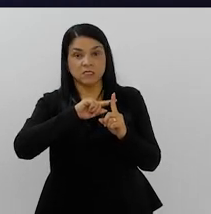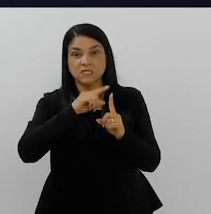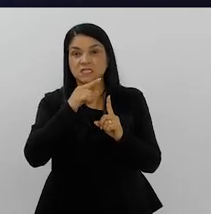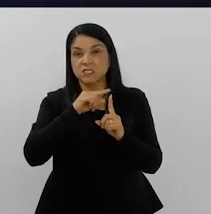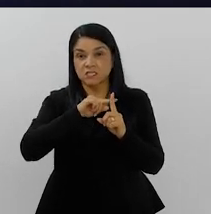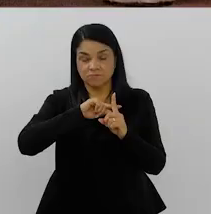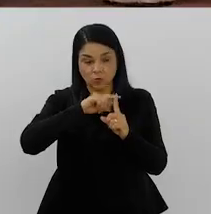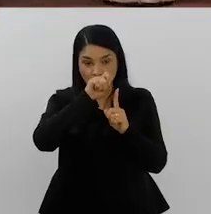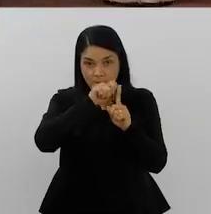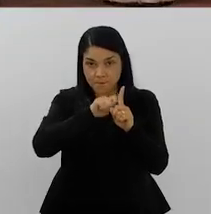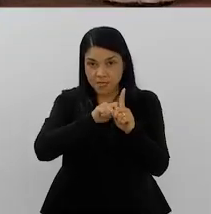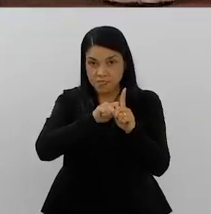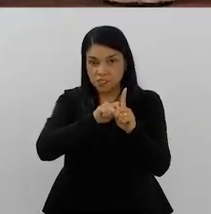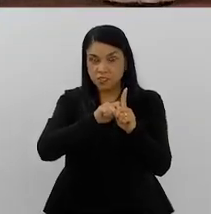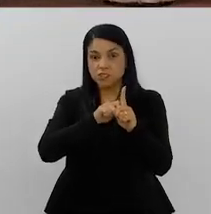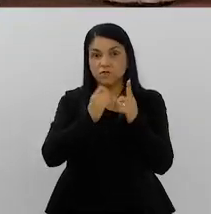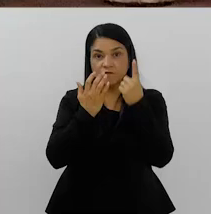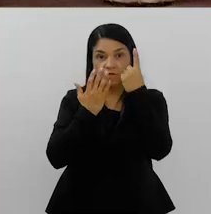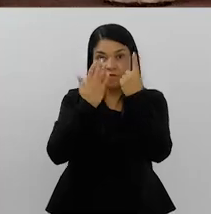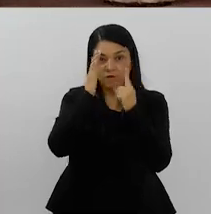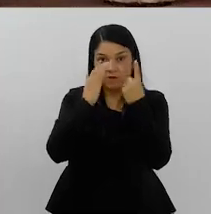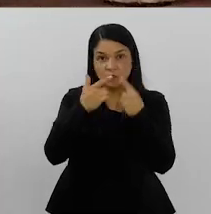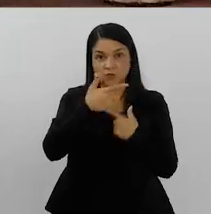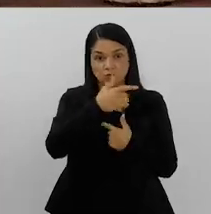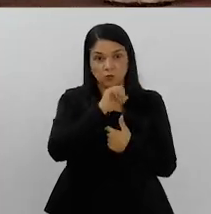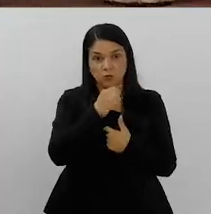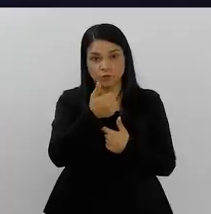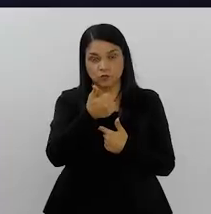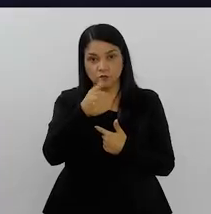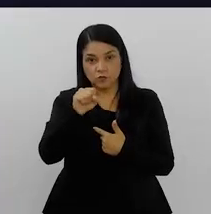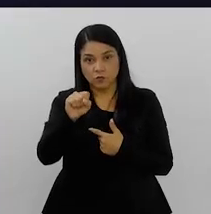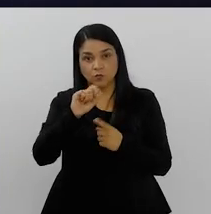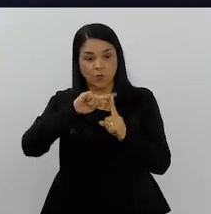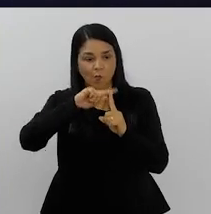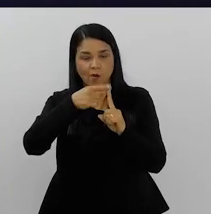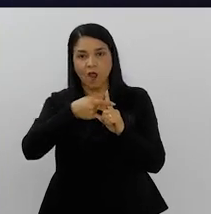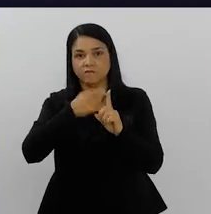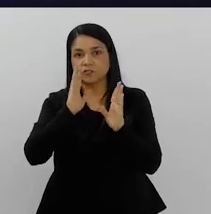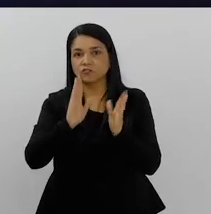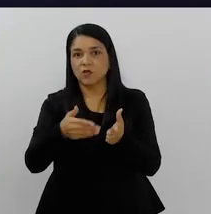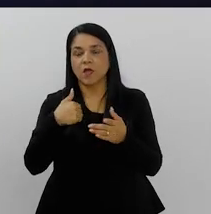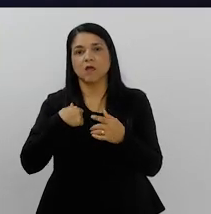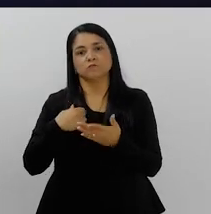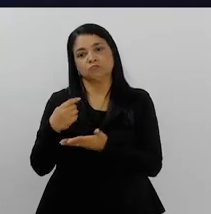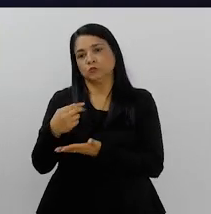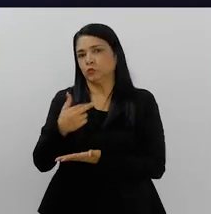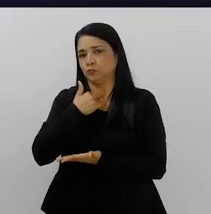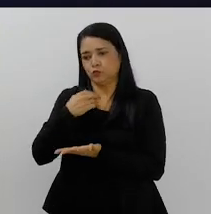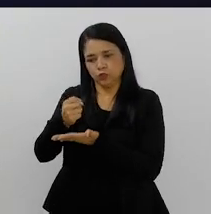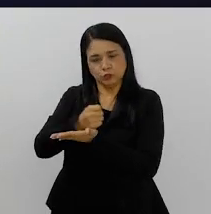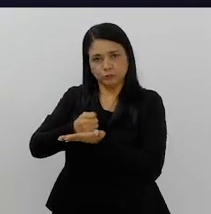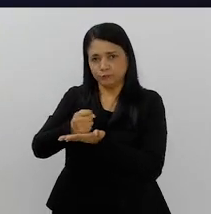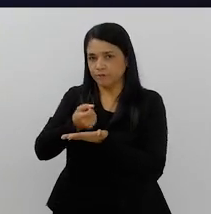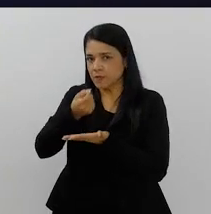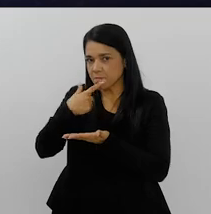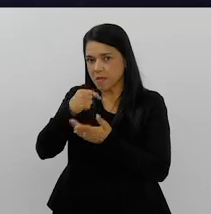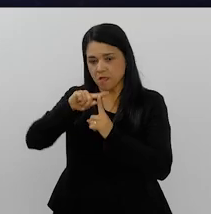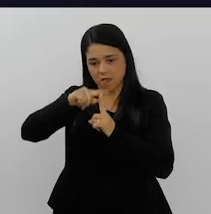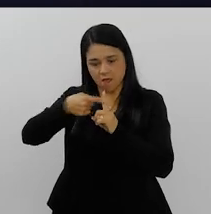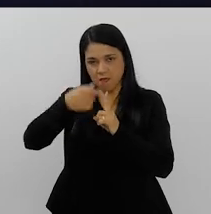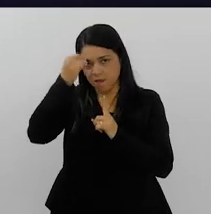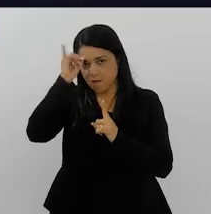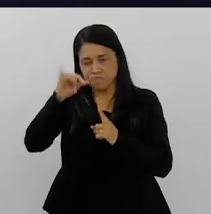grávida foi assim um período porque a gente o médico me orientou a não fazer o uso de anticoncepcional porque não podia E aí eu não